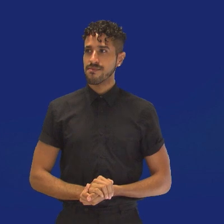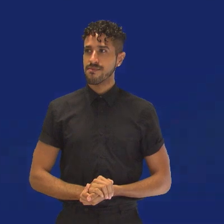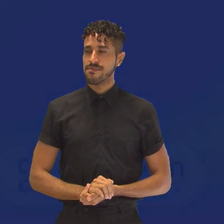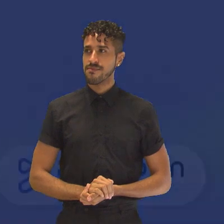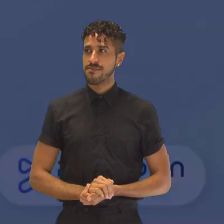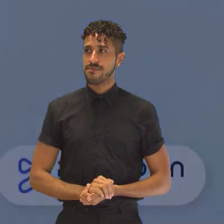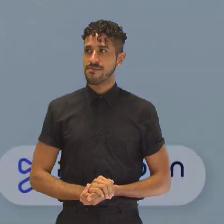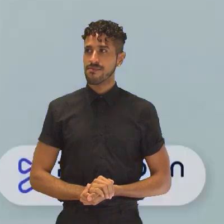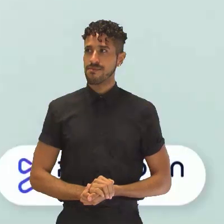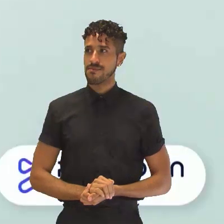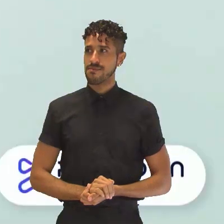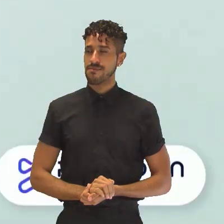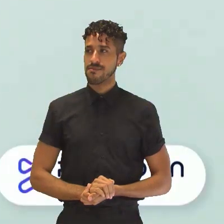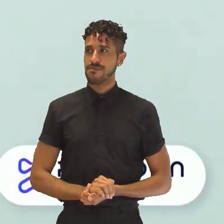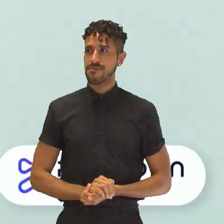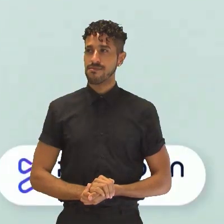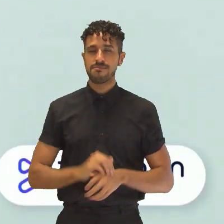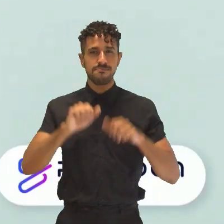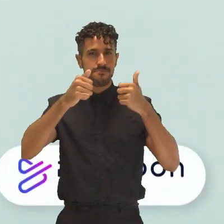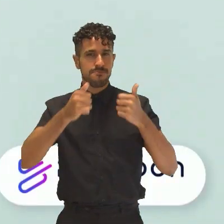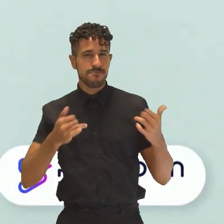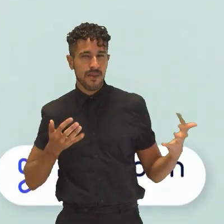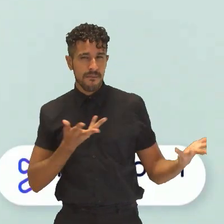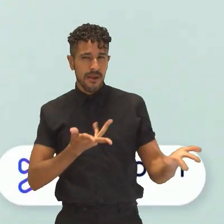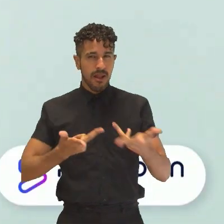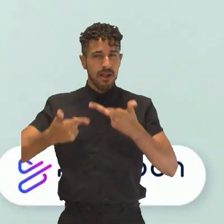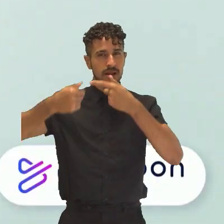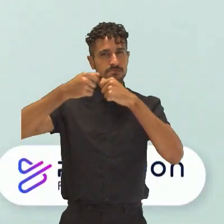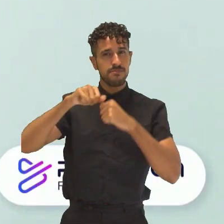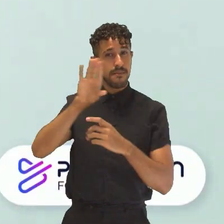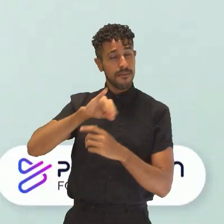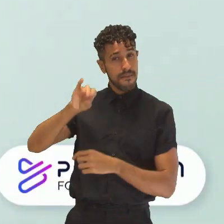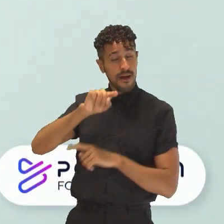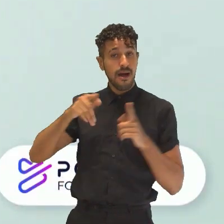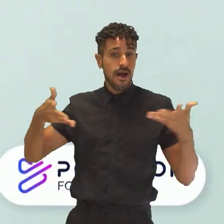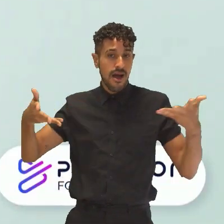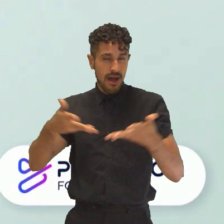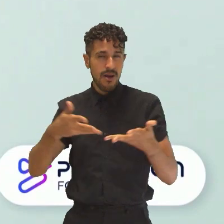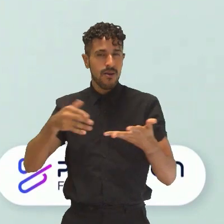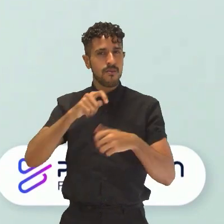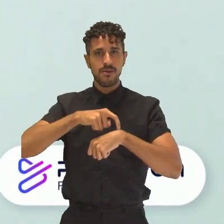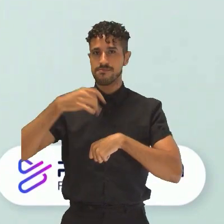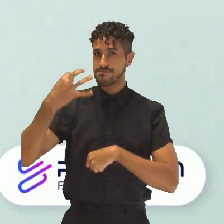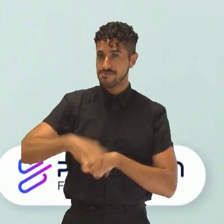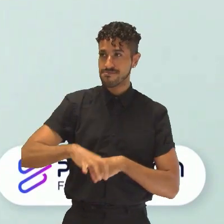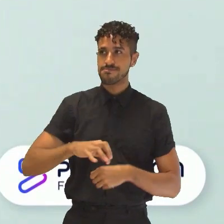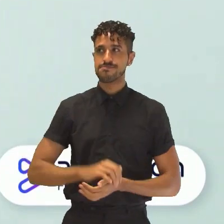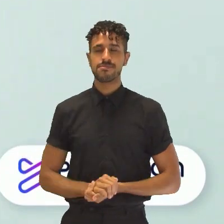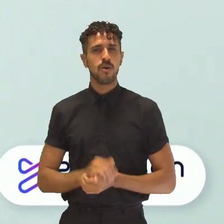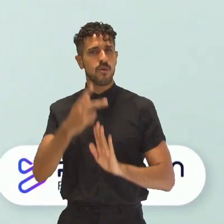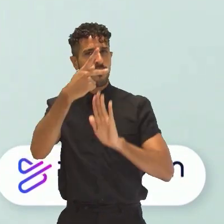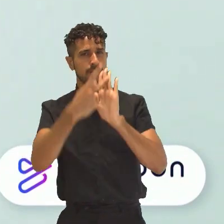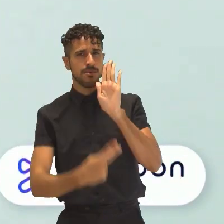O Alfa-TR, análise de fluência na alfabetização, desta vez, em tempo real.